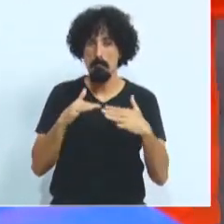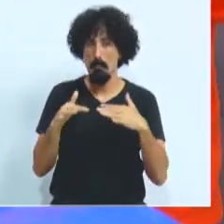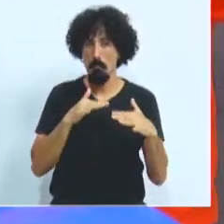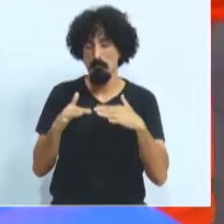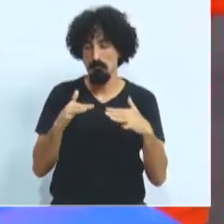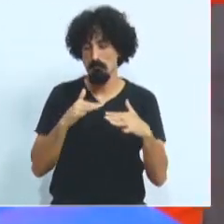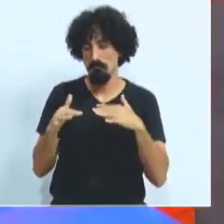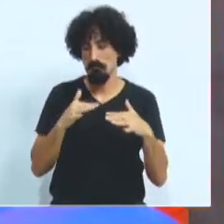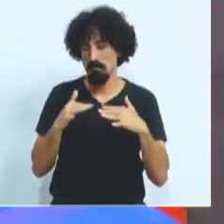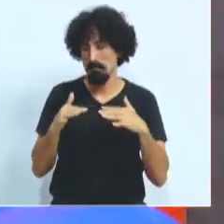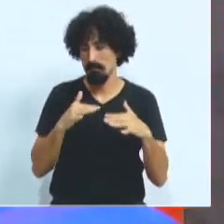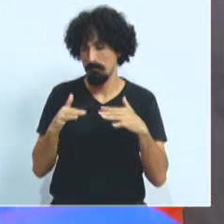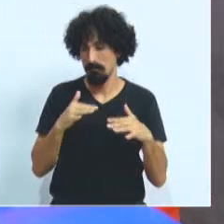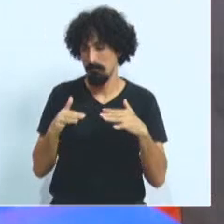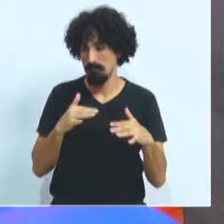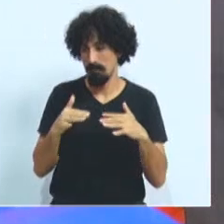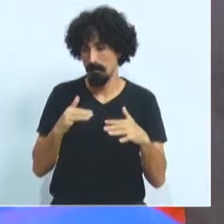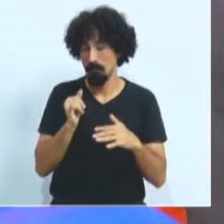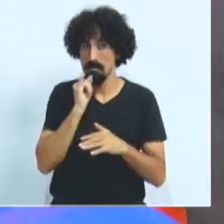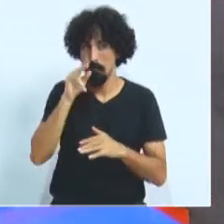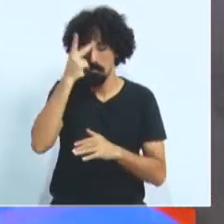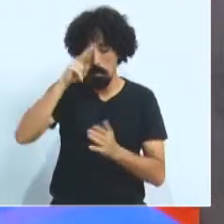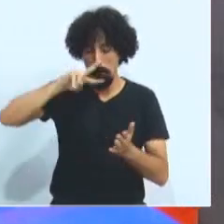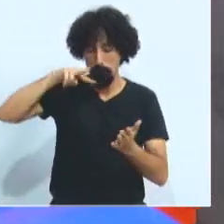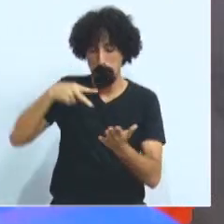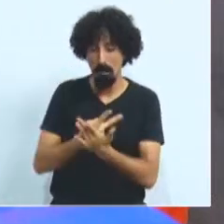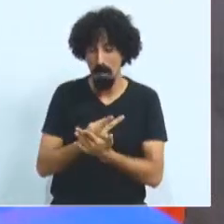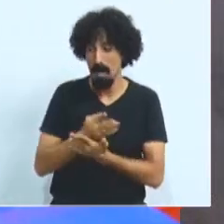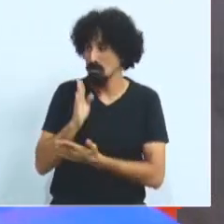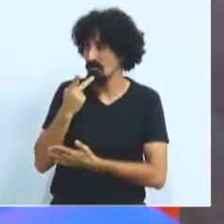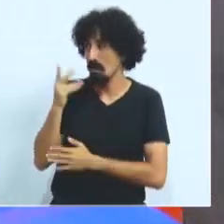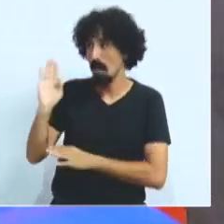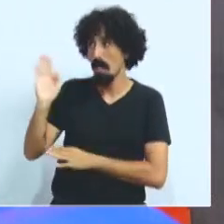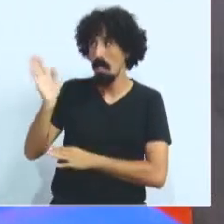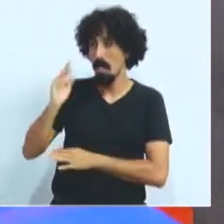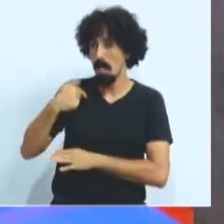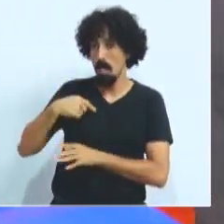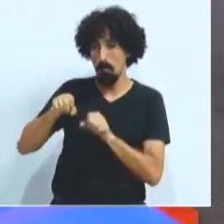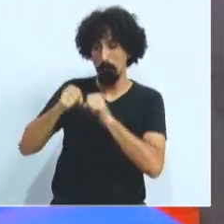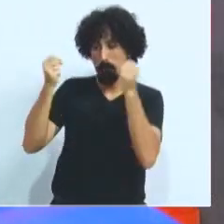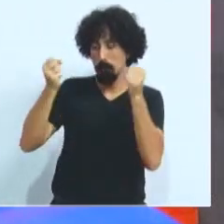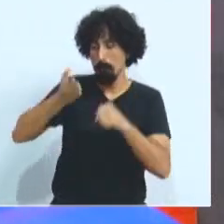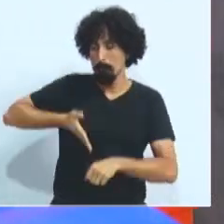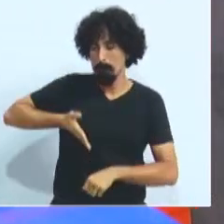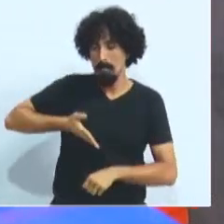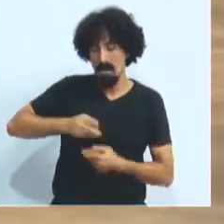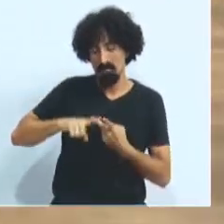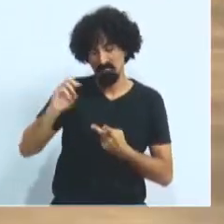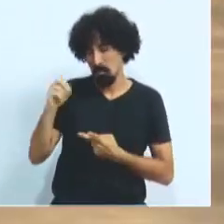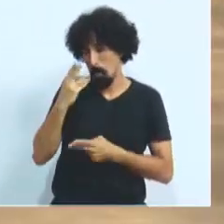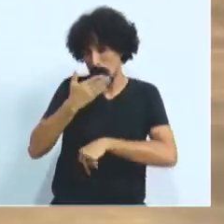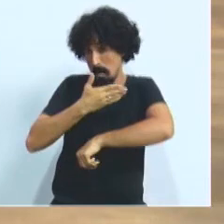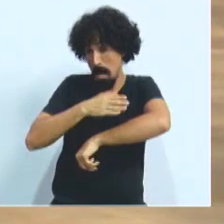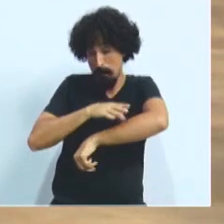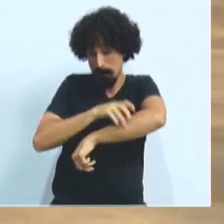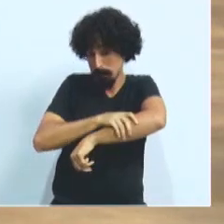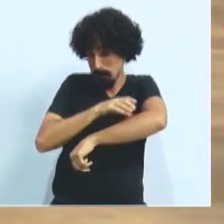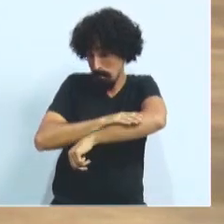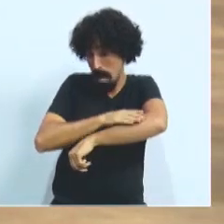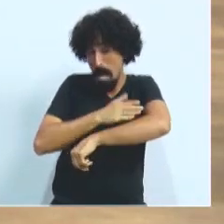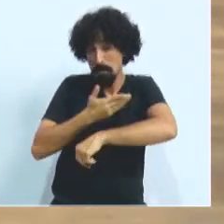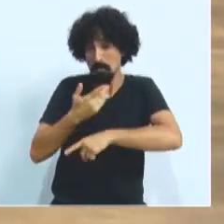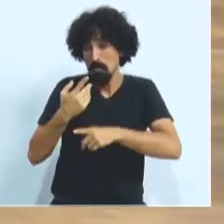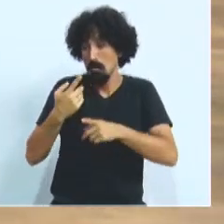já caiu, já não consegue mexer ali o membro, ela já fala, eu quebrei a minha perna, eu quebrei o meu braço. Uma situação que